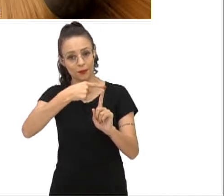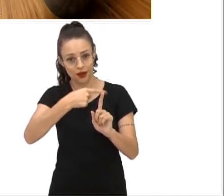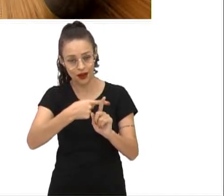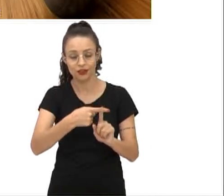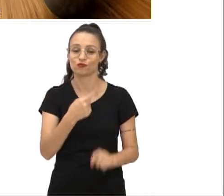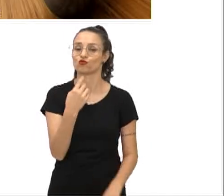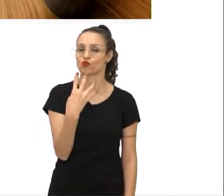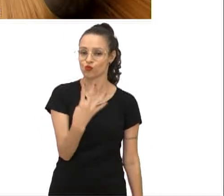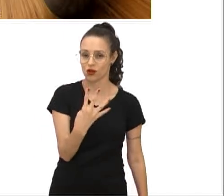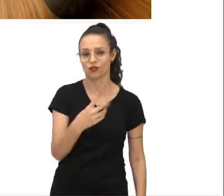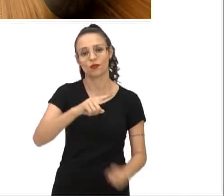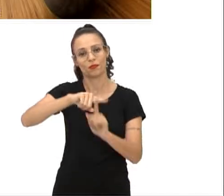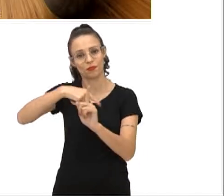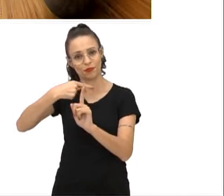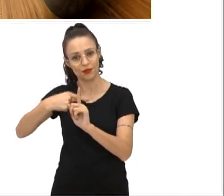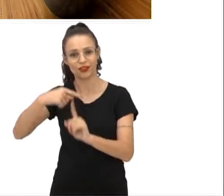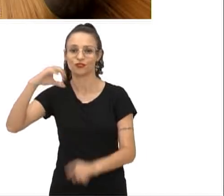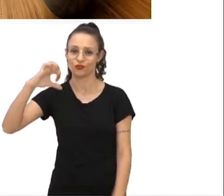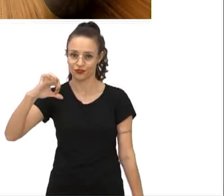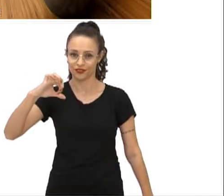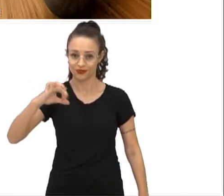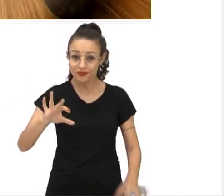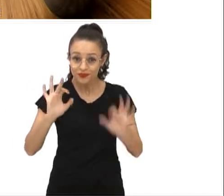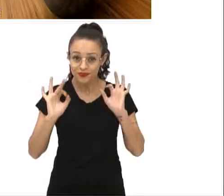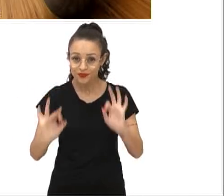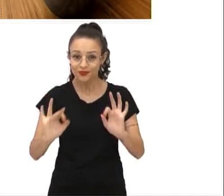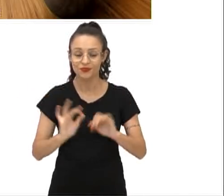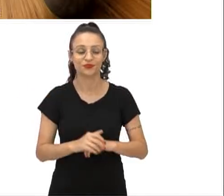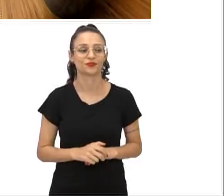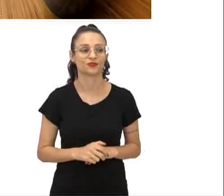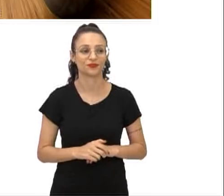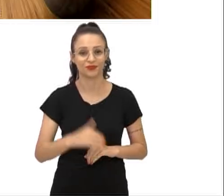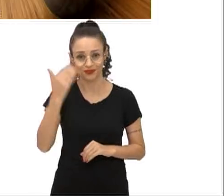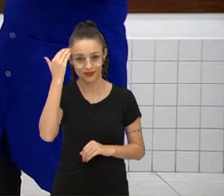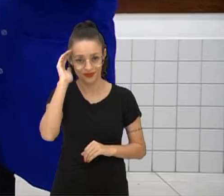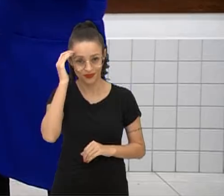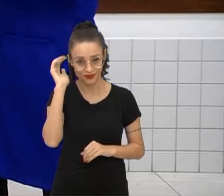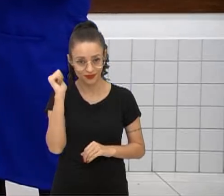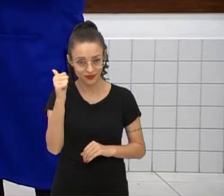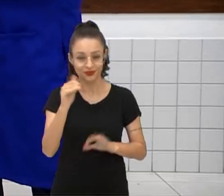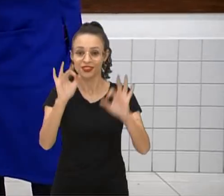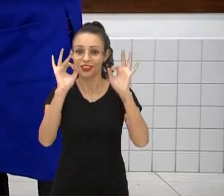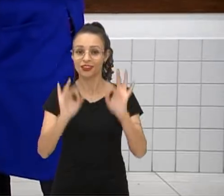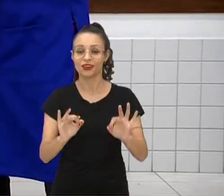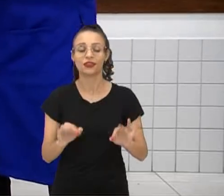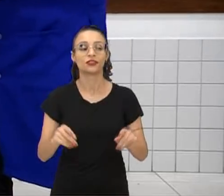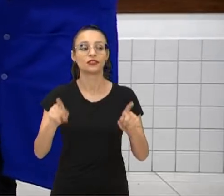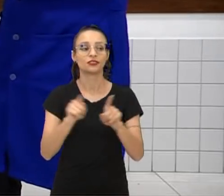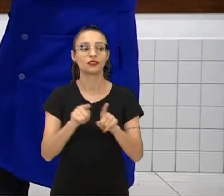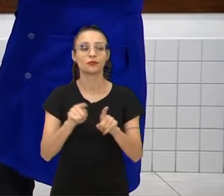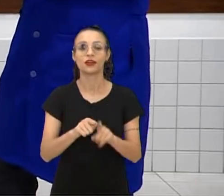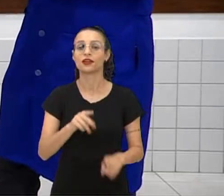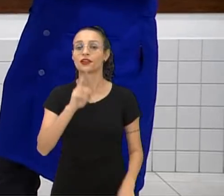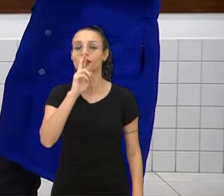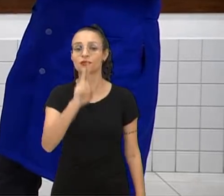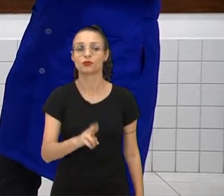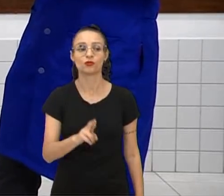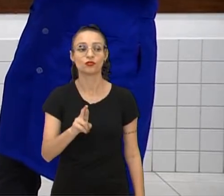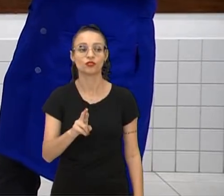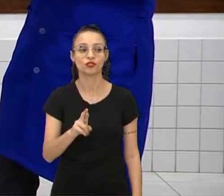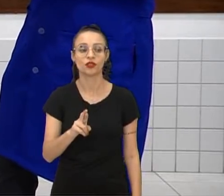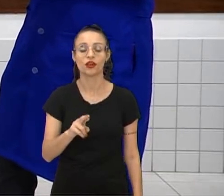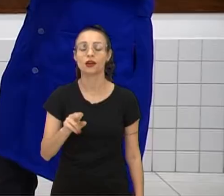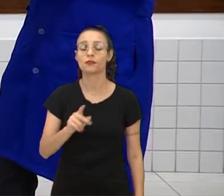o 4 mais 9, certo? Entendeu, Gilson? Com certeza. E aí o professor responde a pergunta